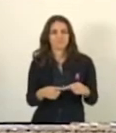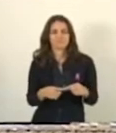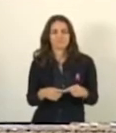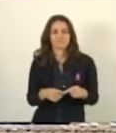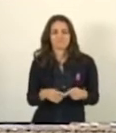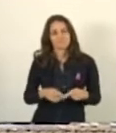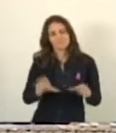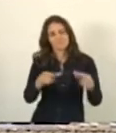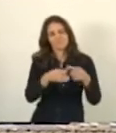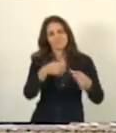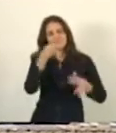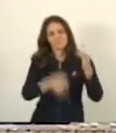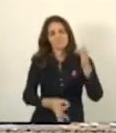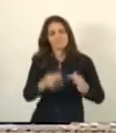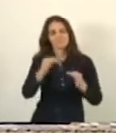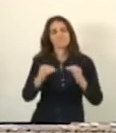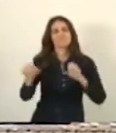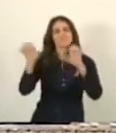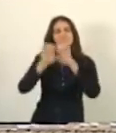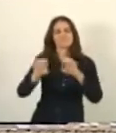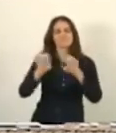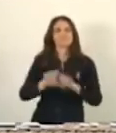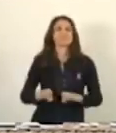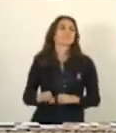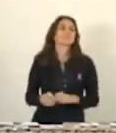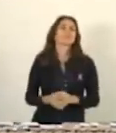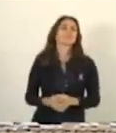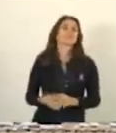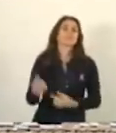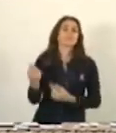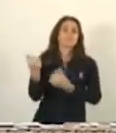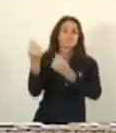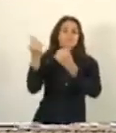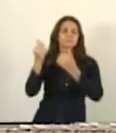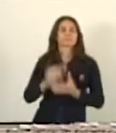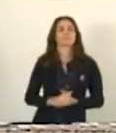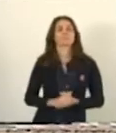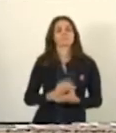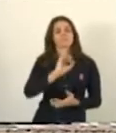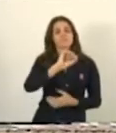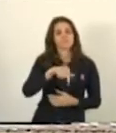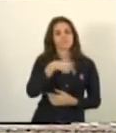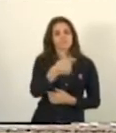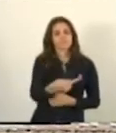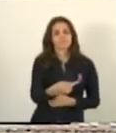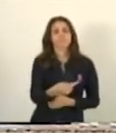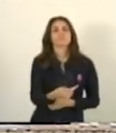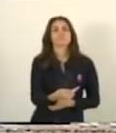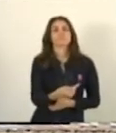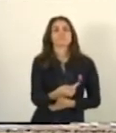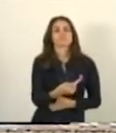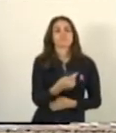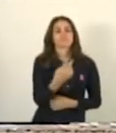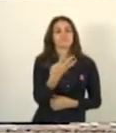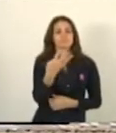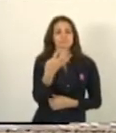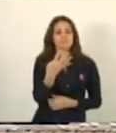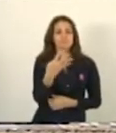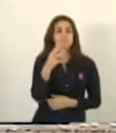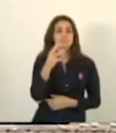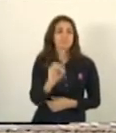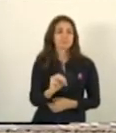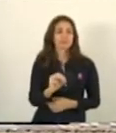de Infraestrutura e de Finanças. 07. Mensagem 430-2021 do Governo do